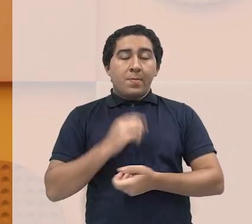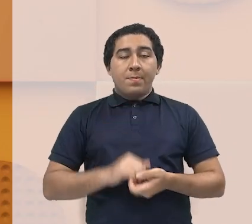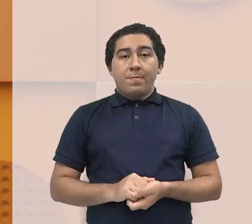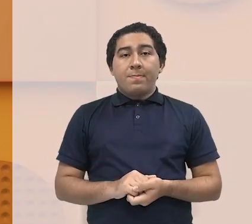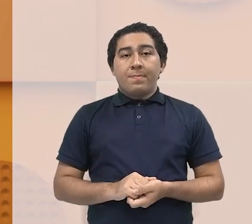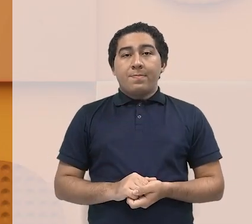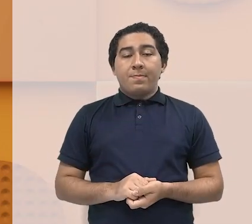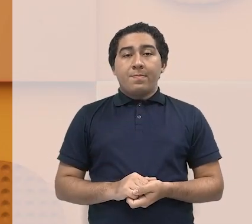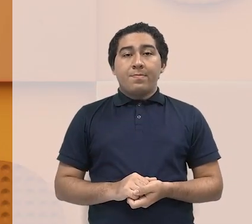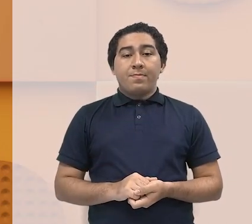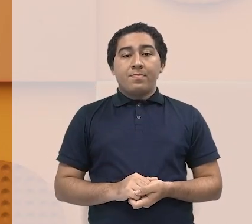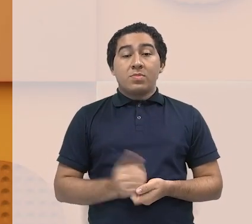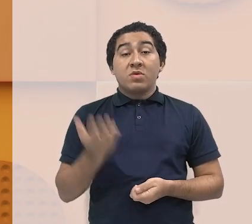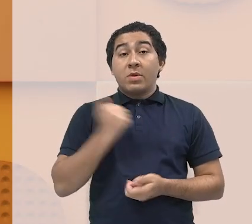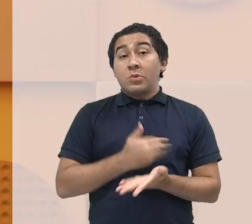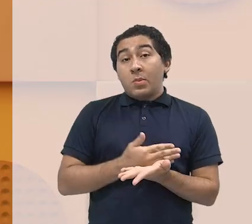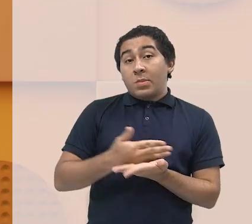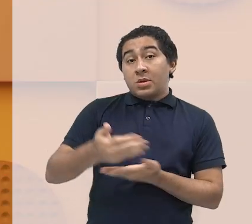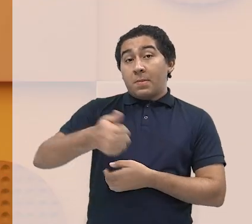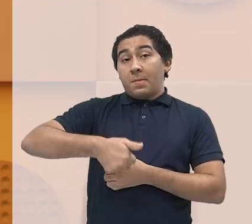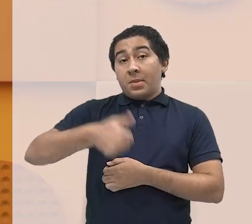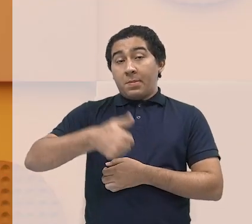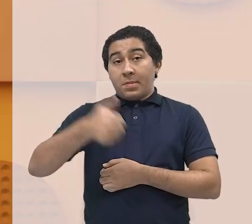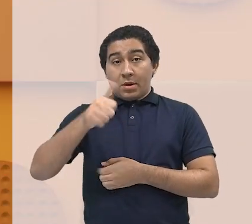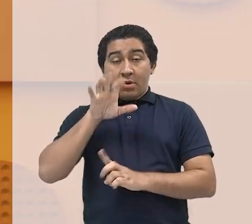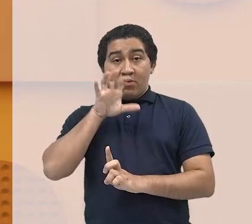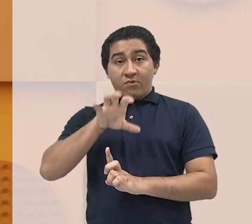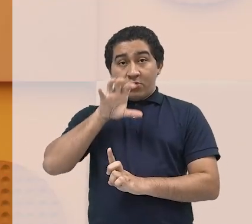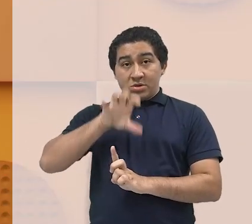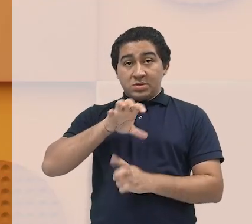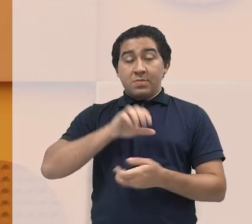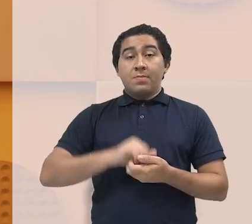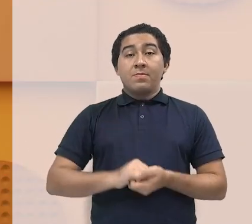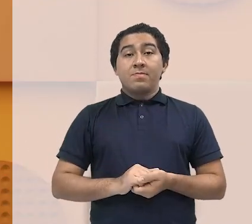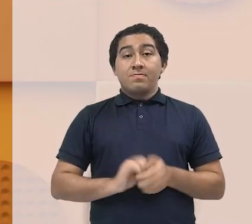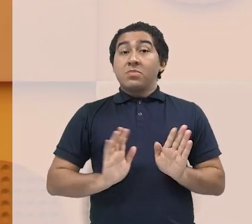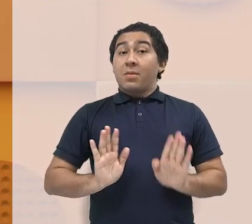tá bom? Então vamos lá, a primeira das influências